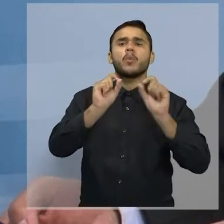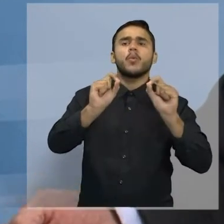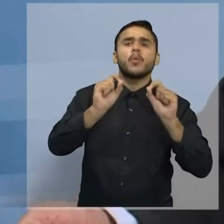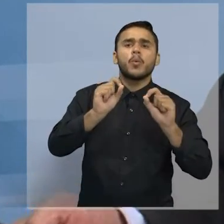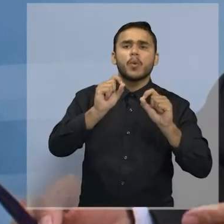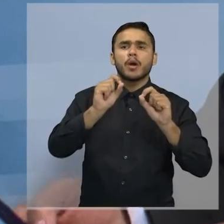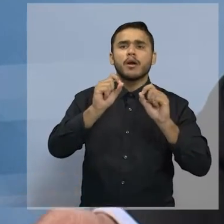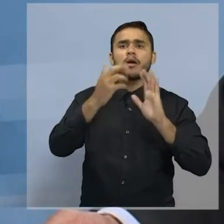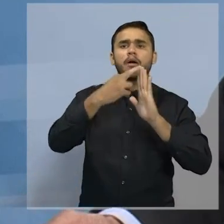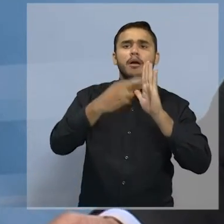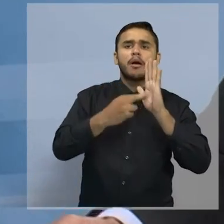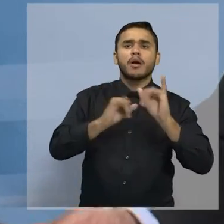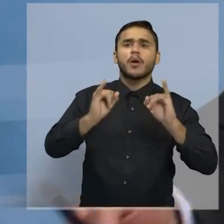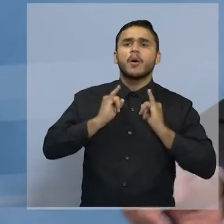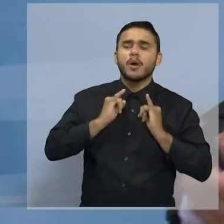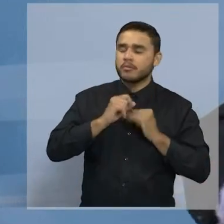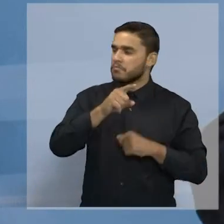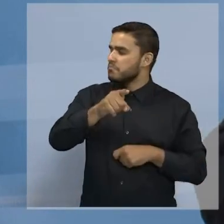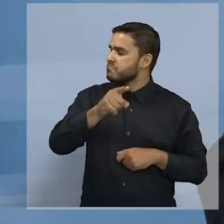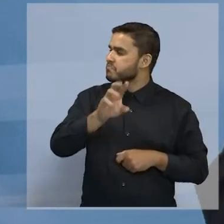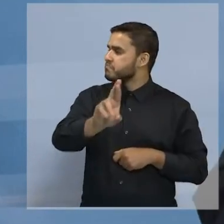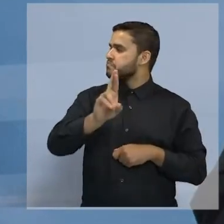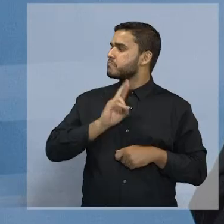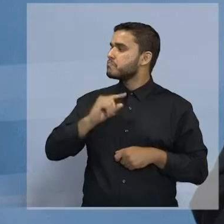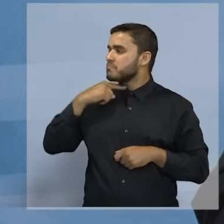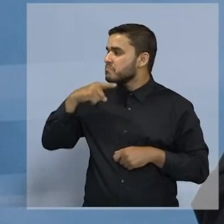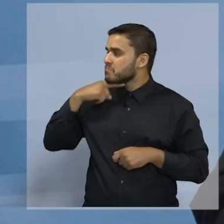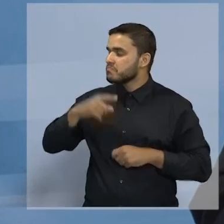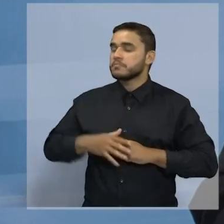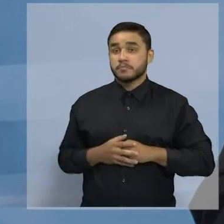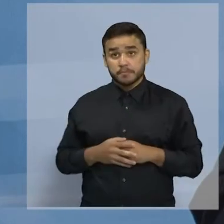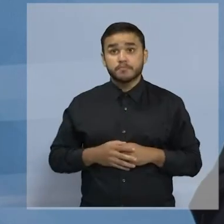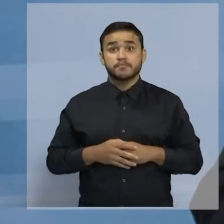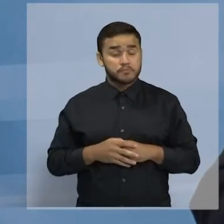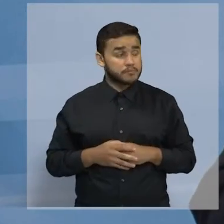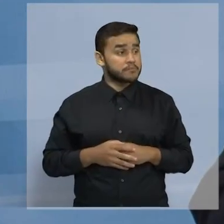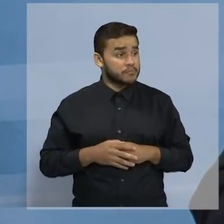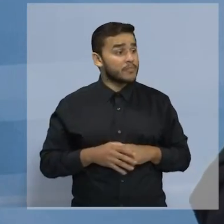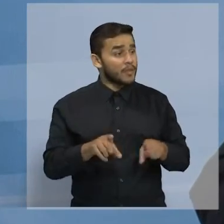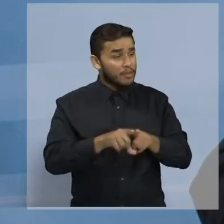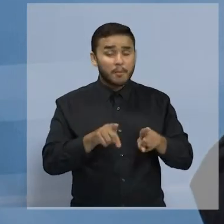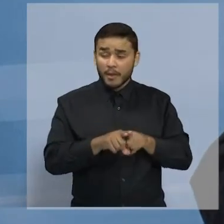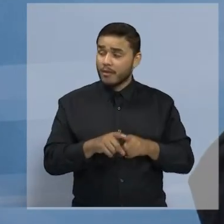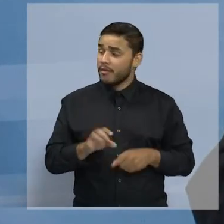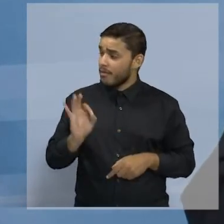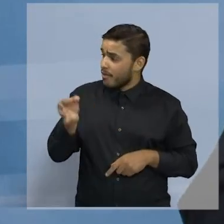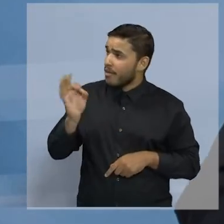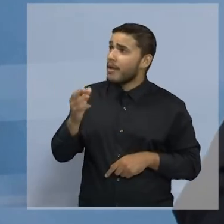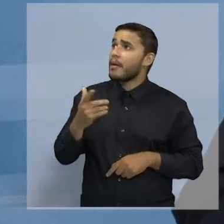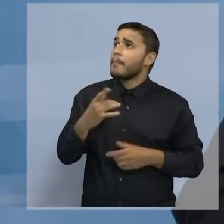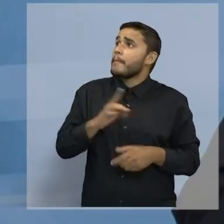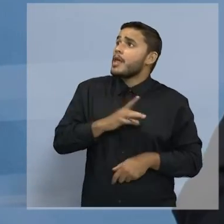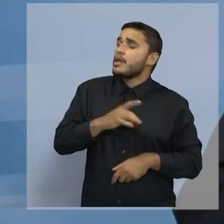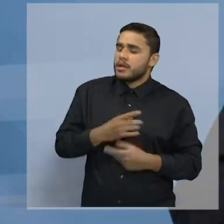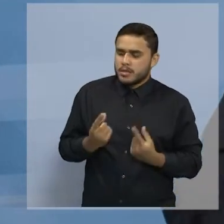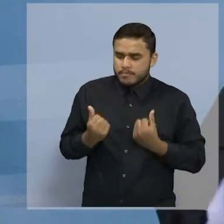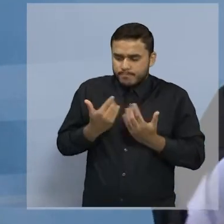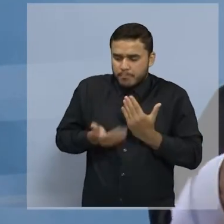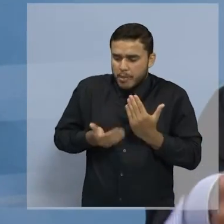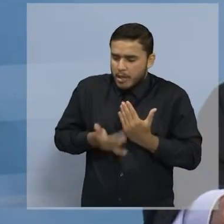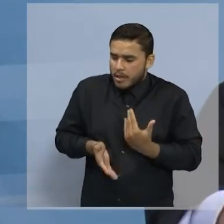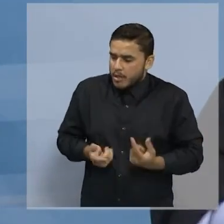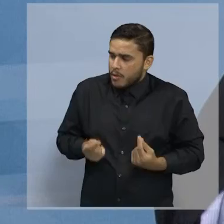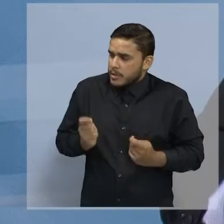a Previdência. Esse é o primeiro ponto. Segundo ponto também comum, medo de perda do que tem hoje.